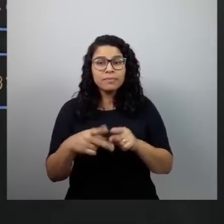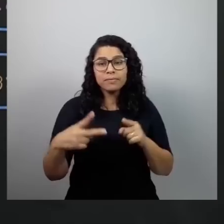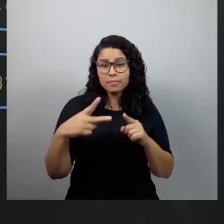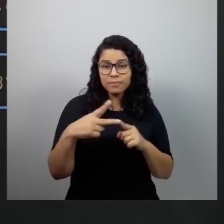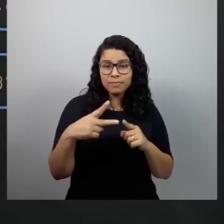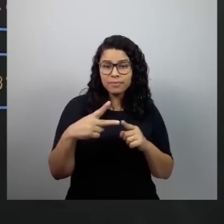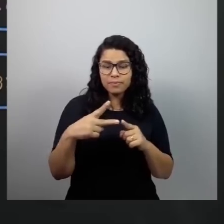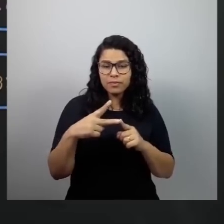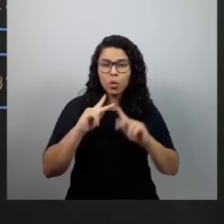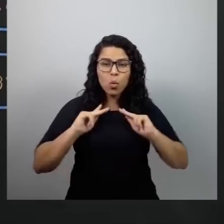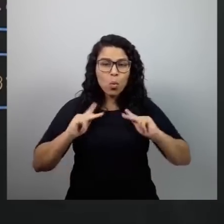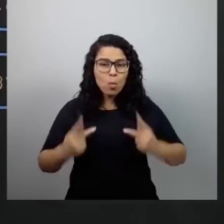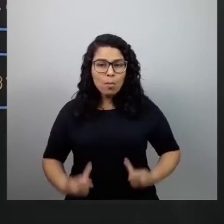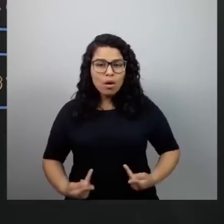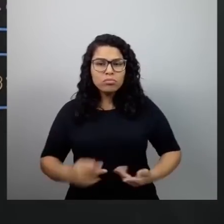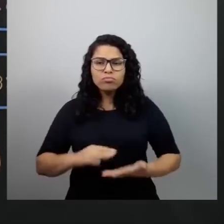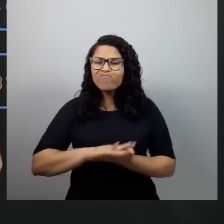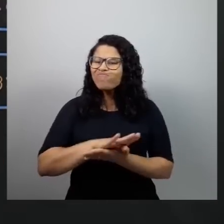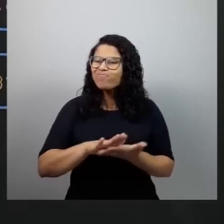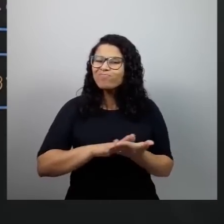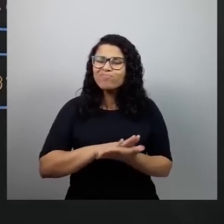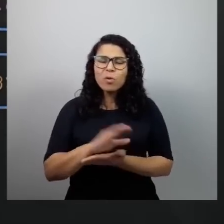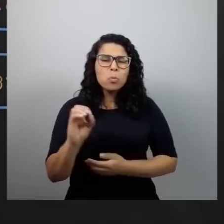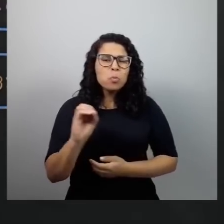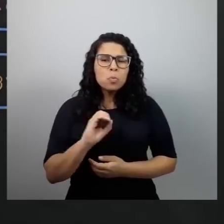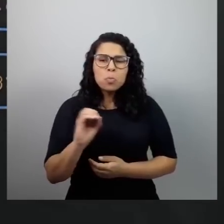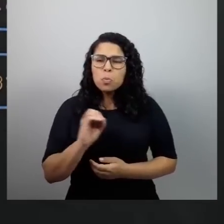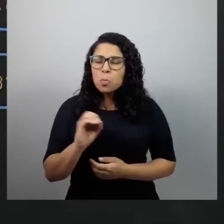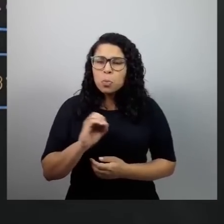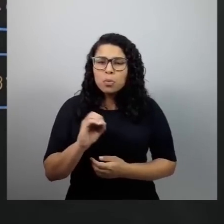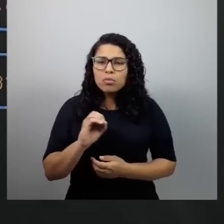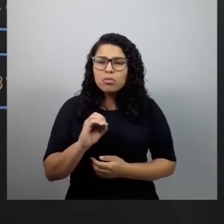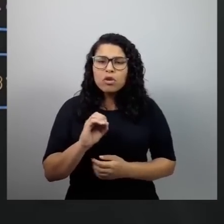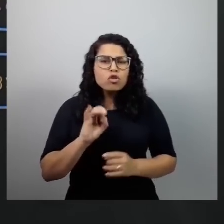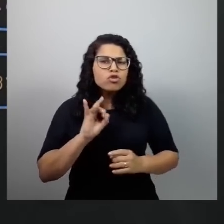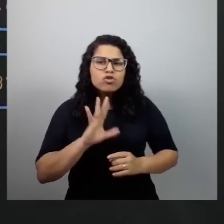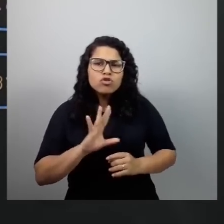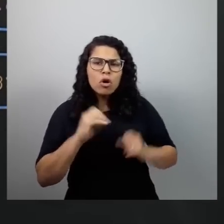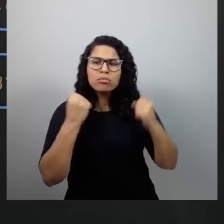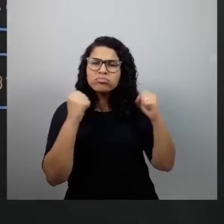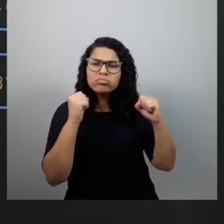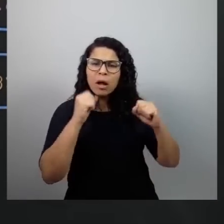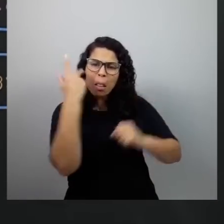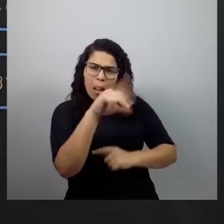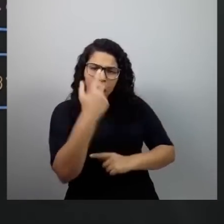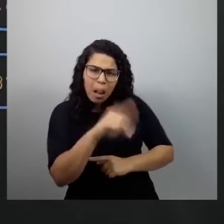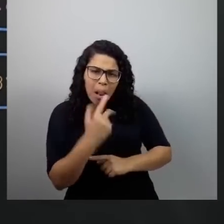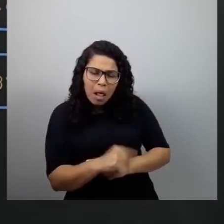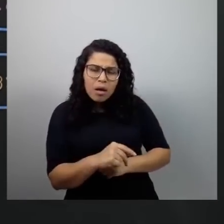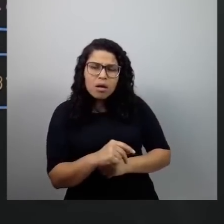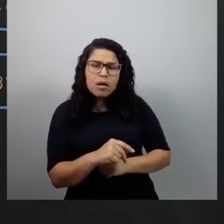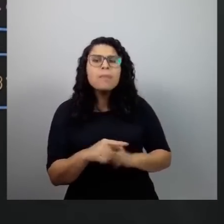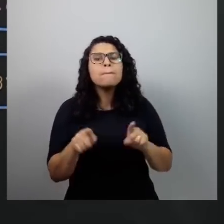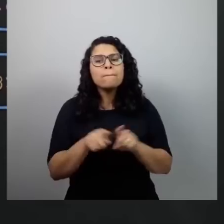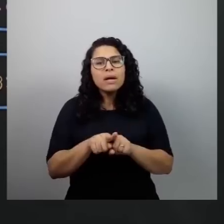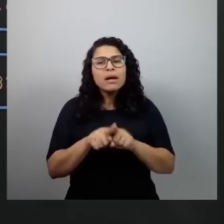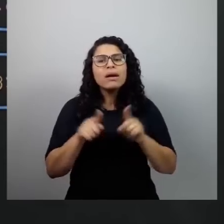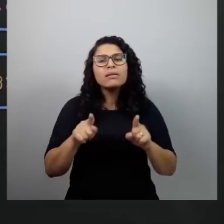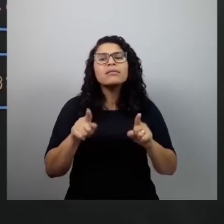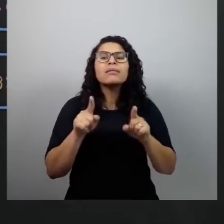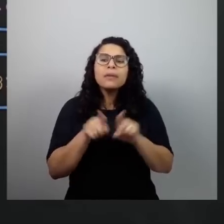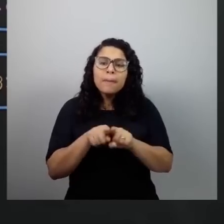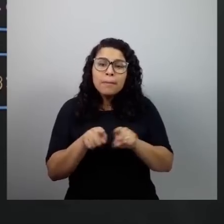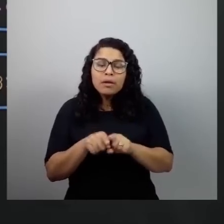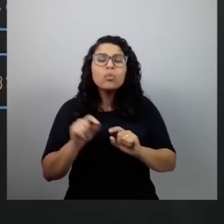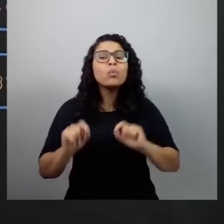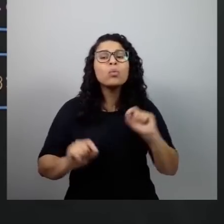da desumanização, ou seja, não era só uma questão física, era uma questão de não ser tratado como ser humano. Só para a